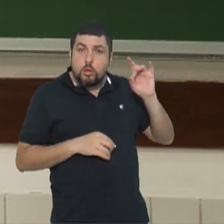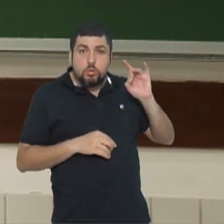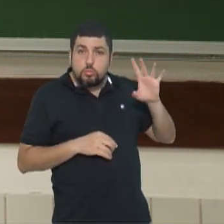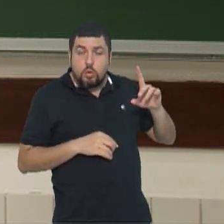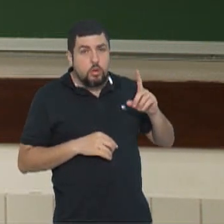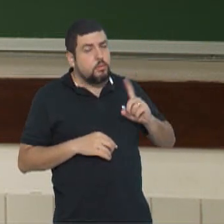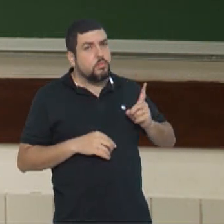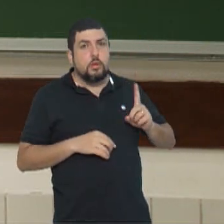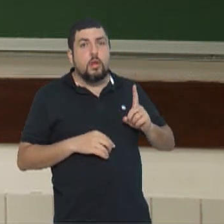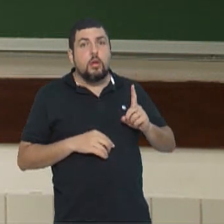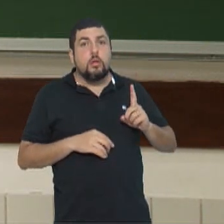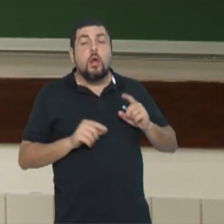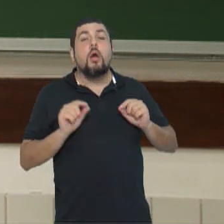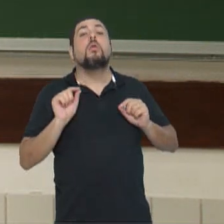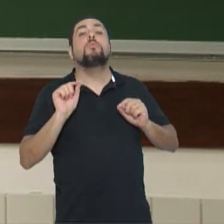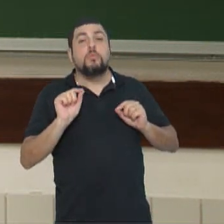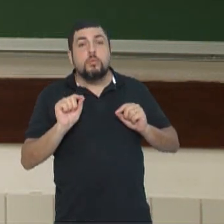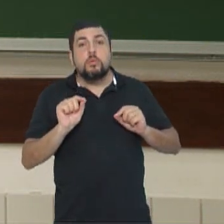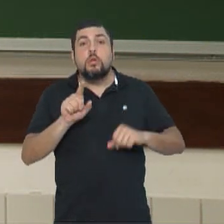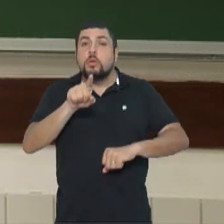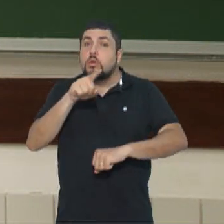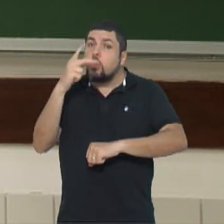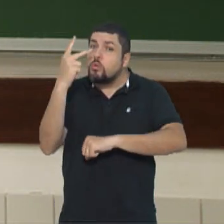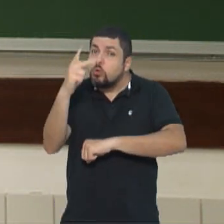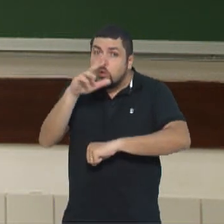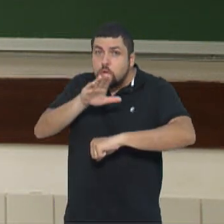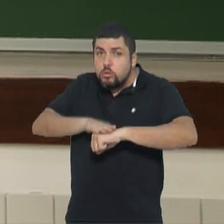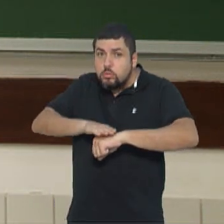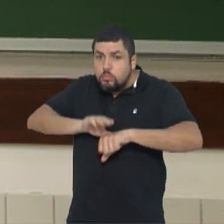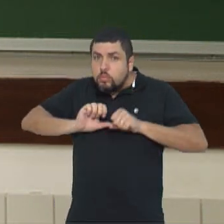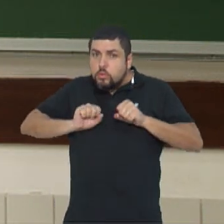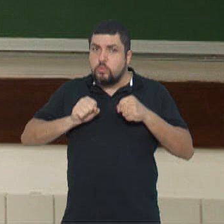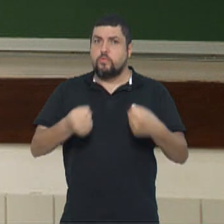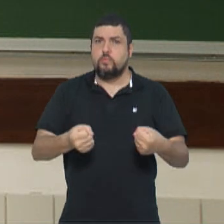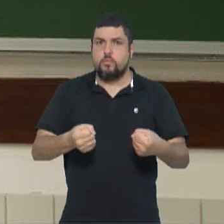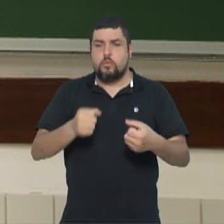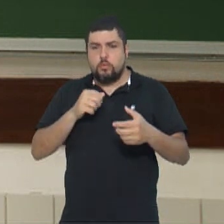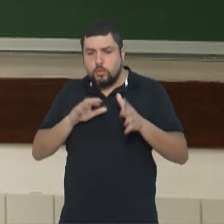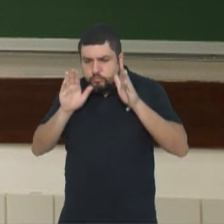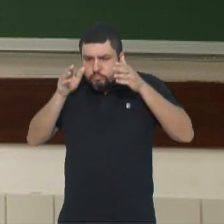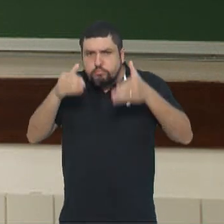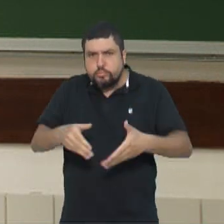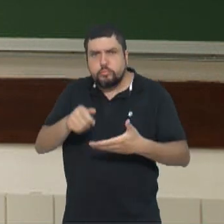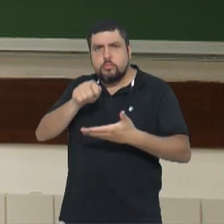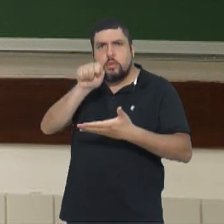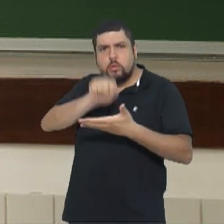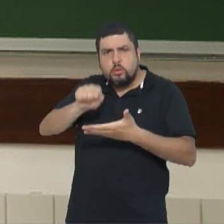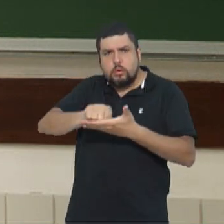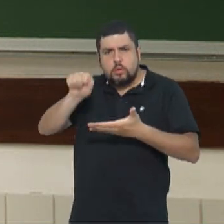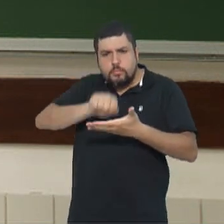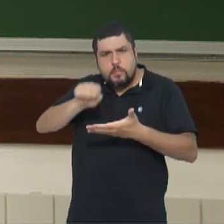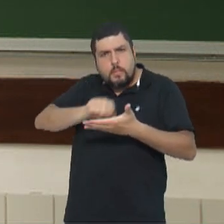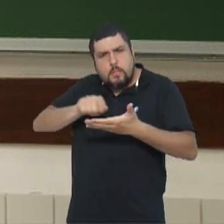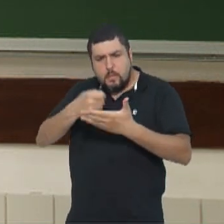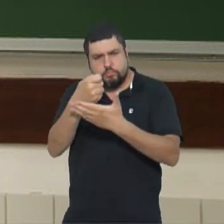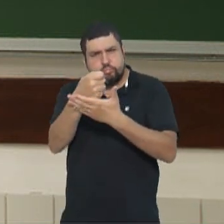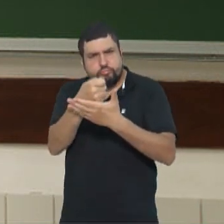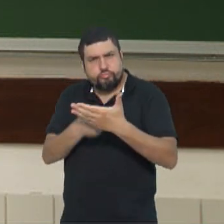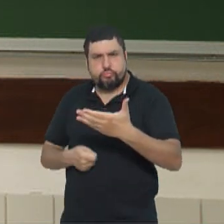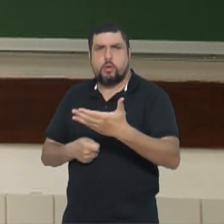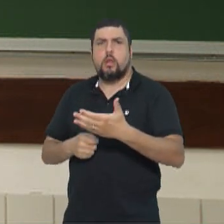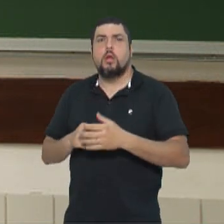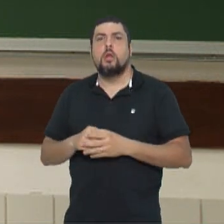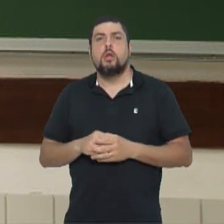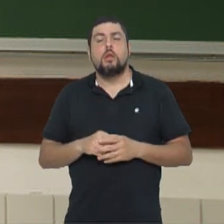uma questão de você se esforçar para produzir, de você se dedicar naquele projeto. né, de texto. Então, por quê? Porque quando a